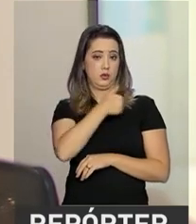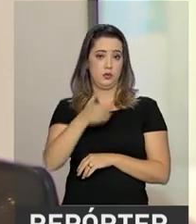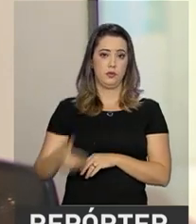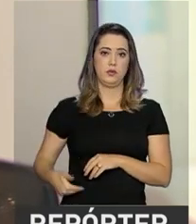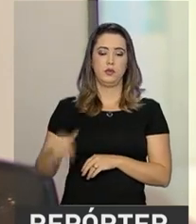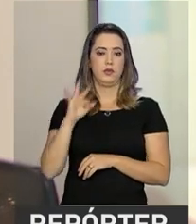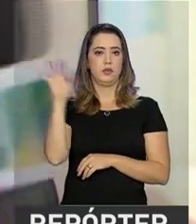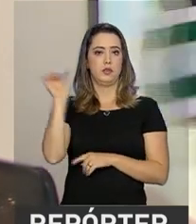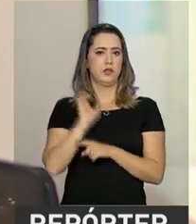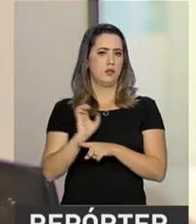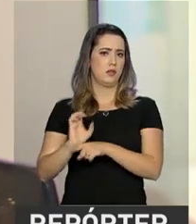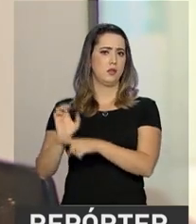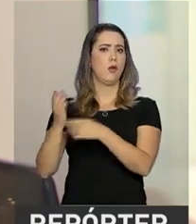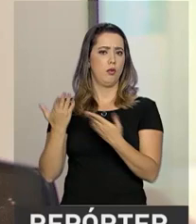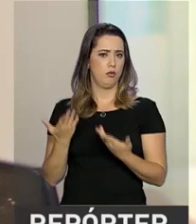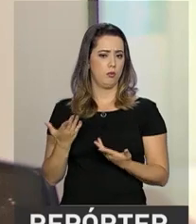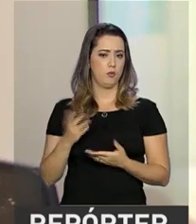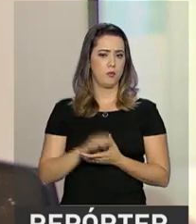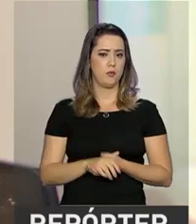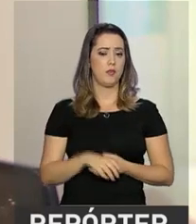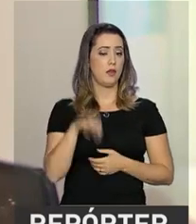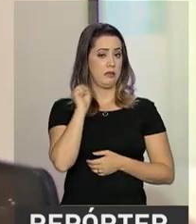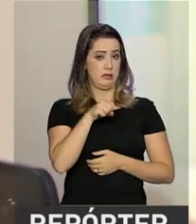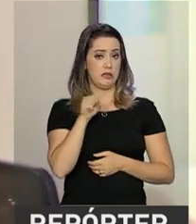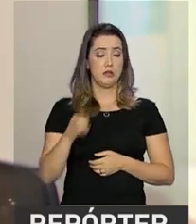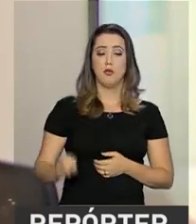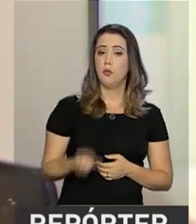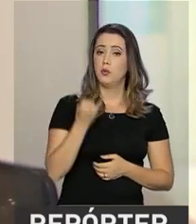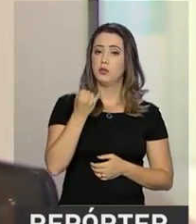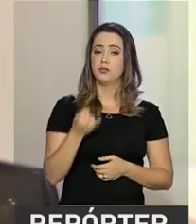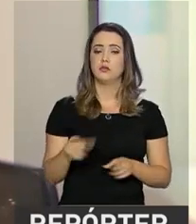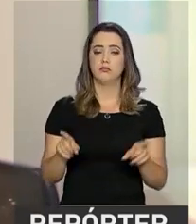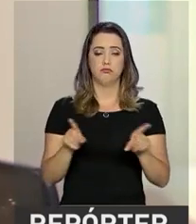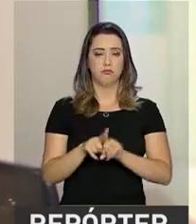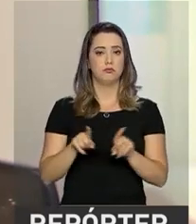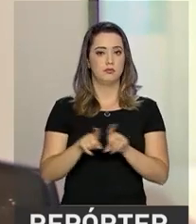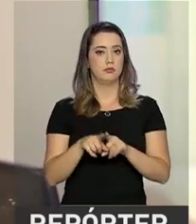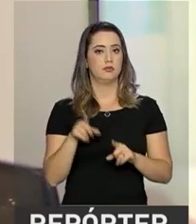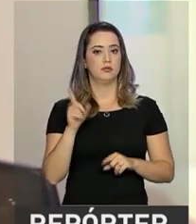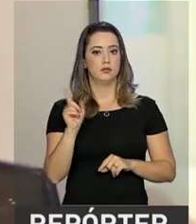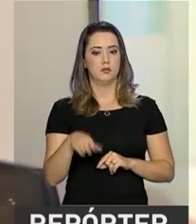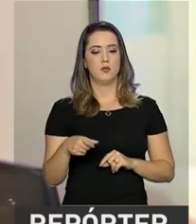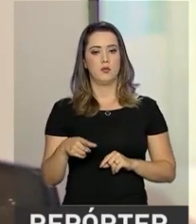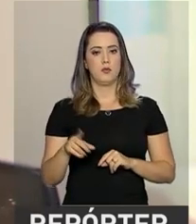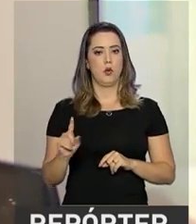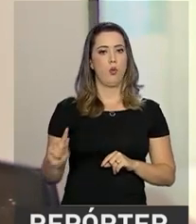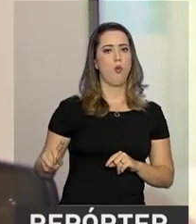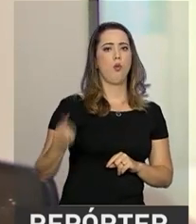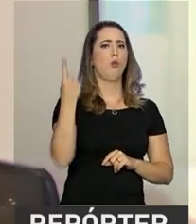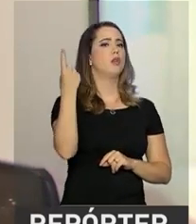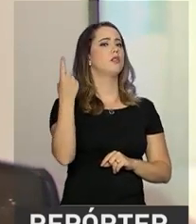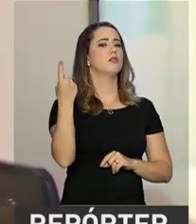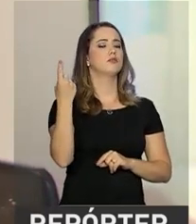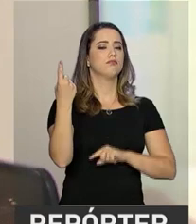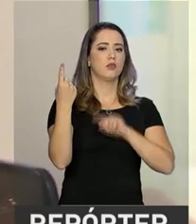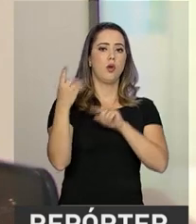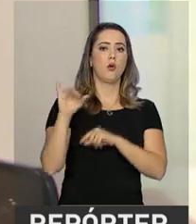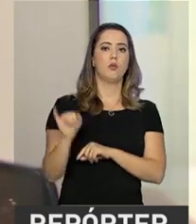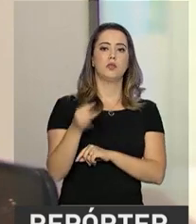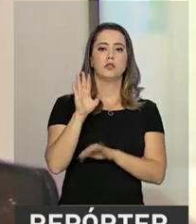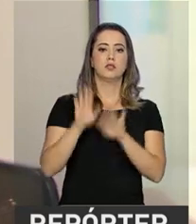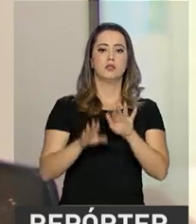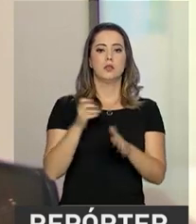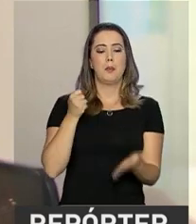universidades estaduais sem eu acho que é uma oportunidade única para quem não tem certas